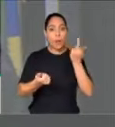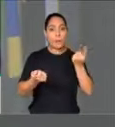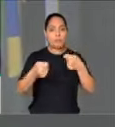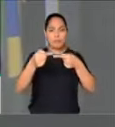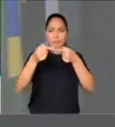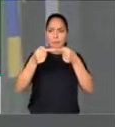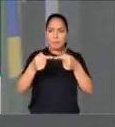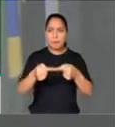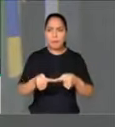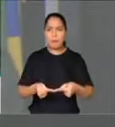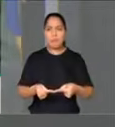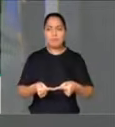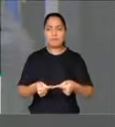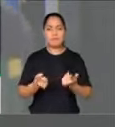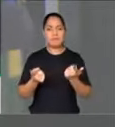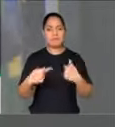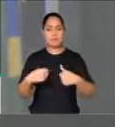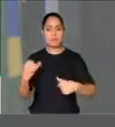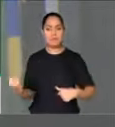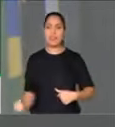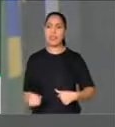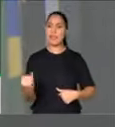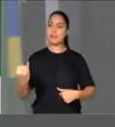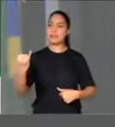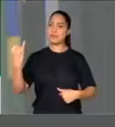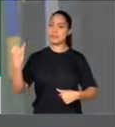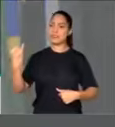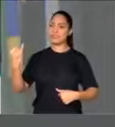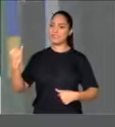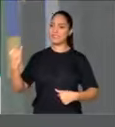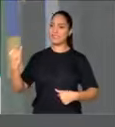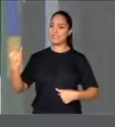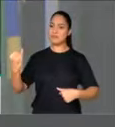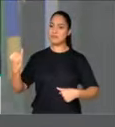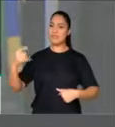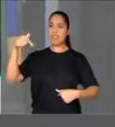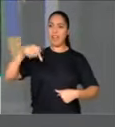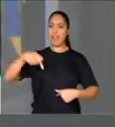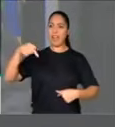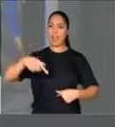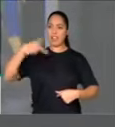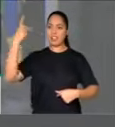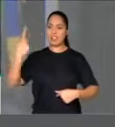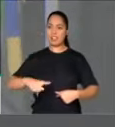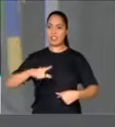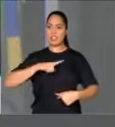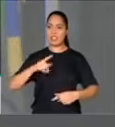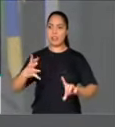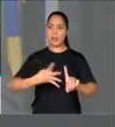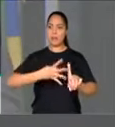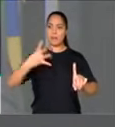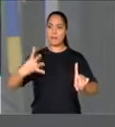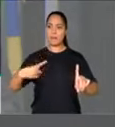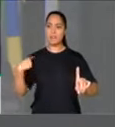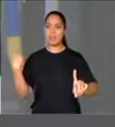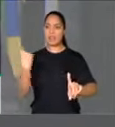combinações. E isso, para mim, é muito importante, pessoal. Aqui está a nossa bandeira.